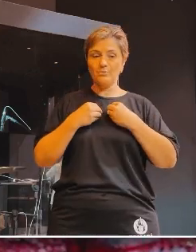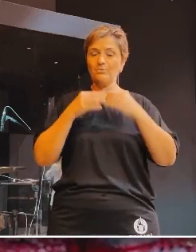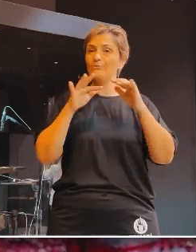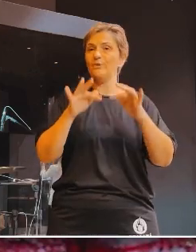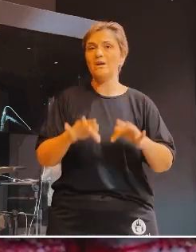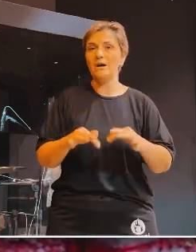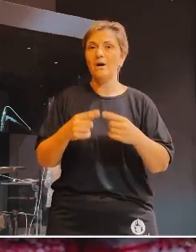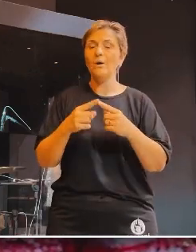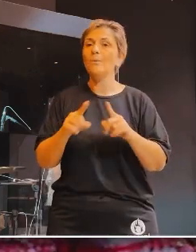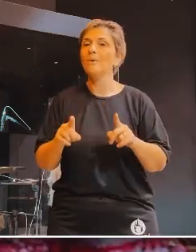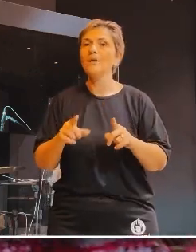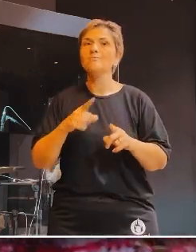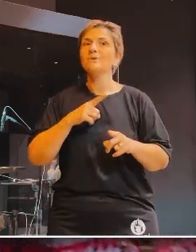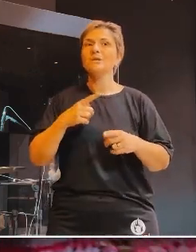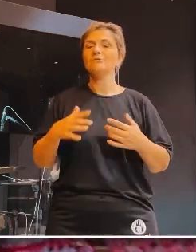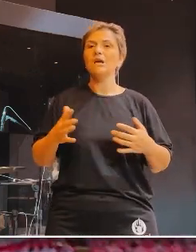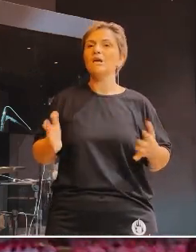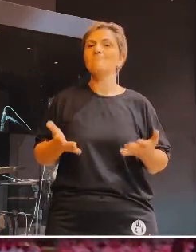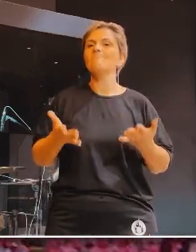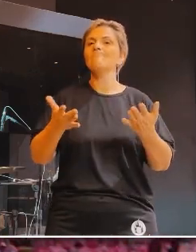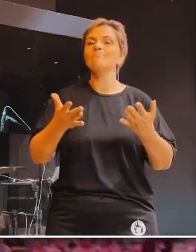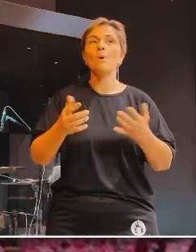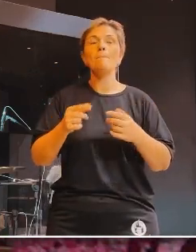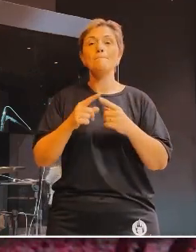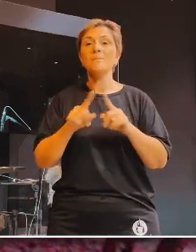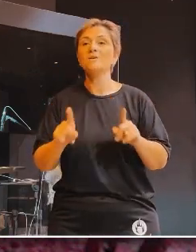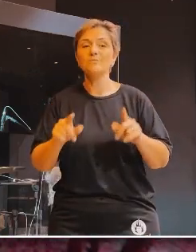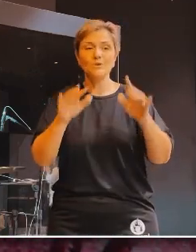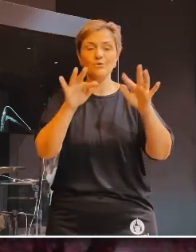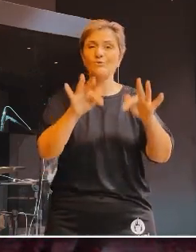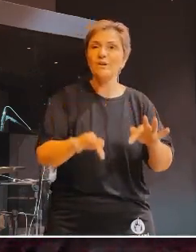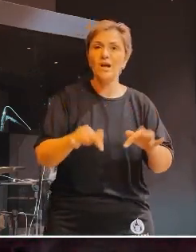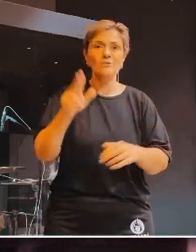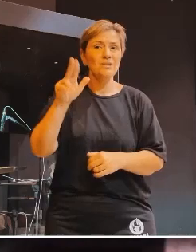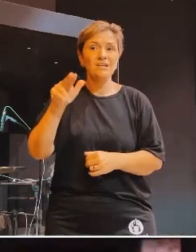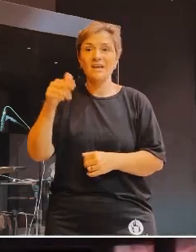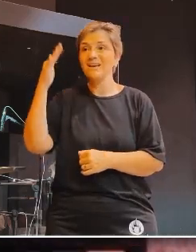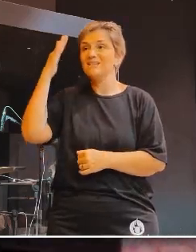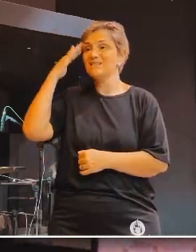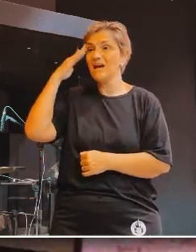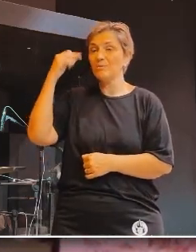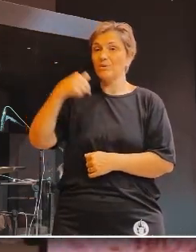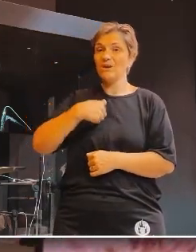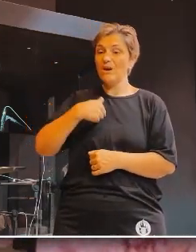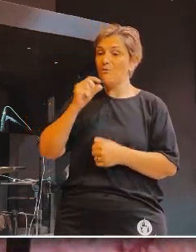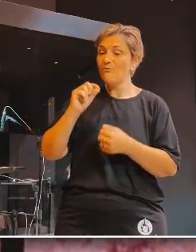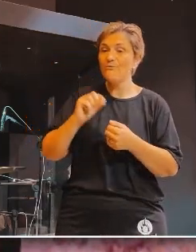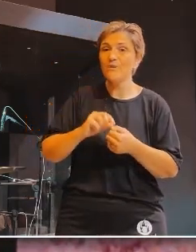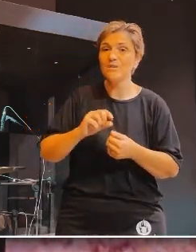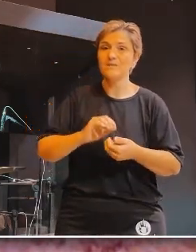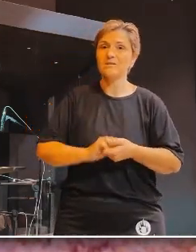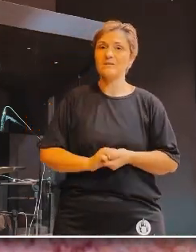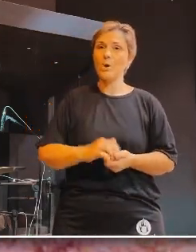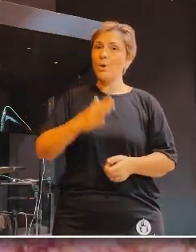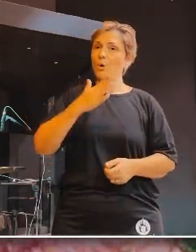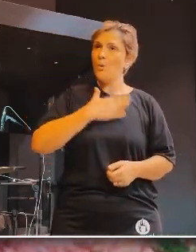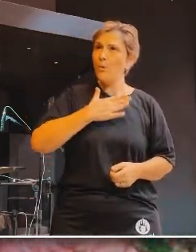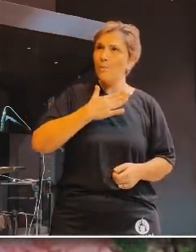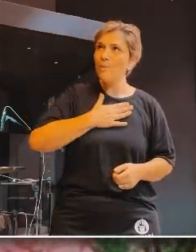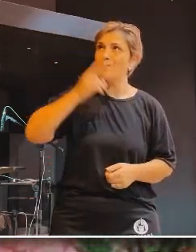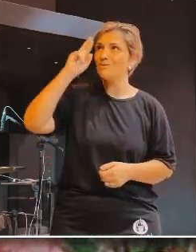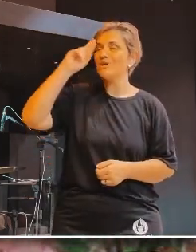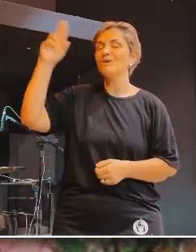haja engajamento, mesmo que no final ninguém fique sabendo do que eu fiz. O meu